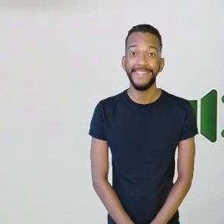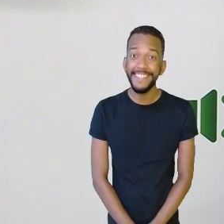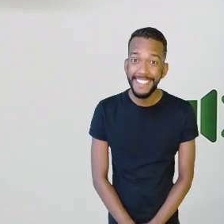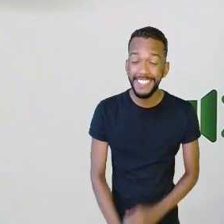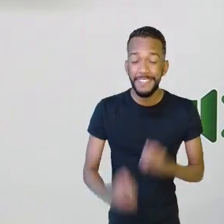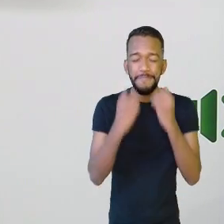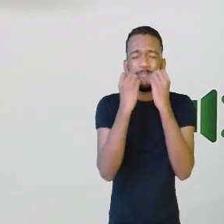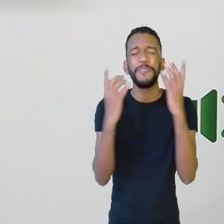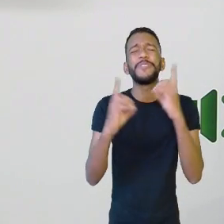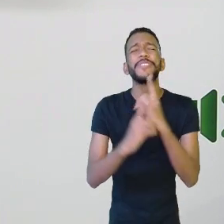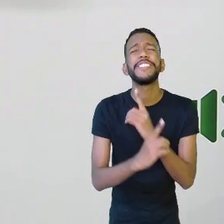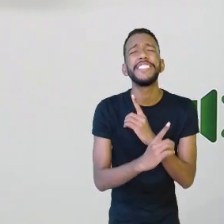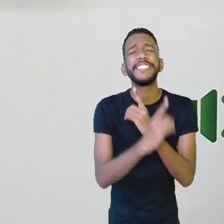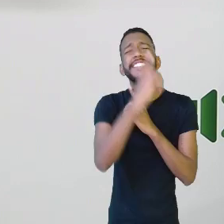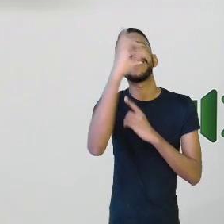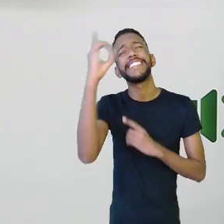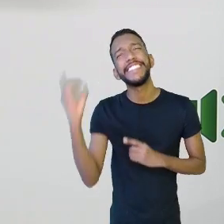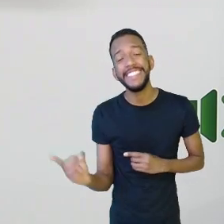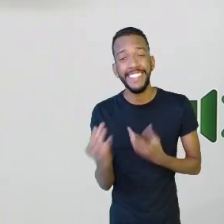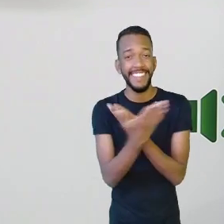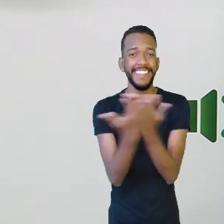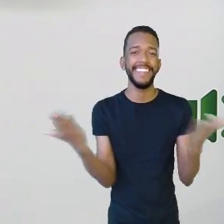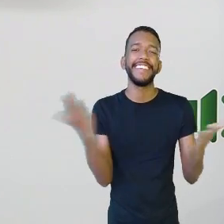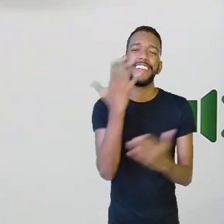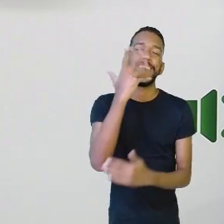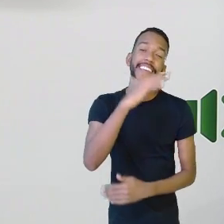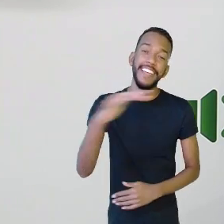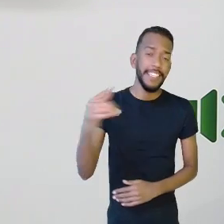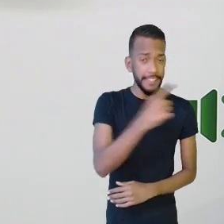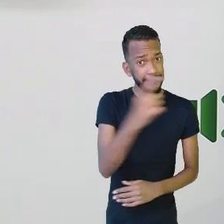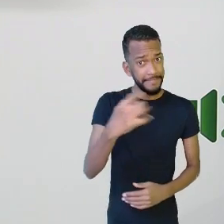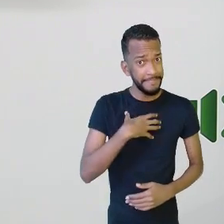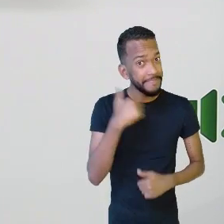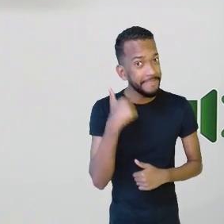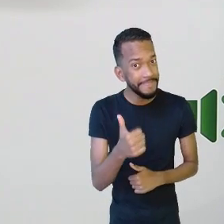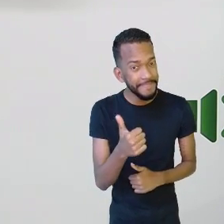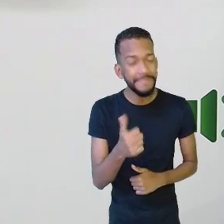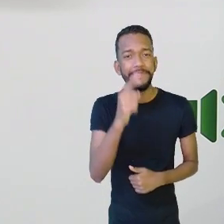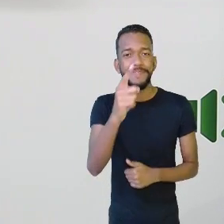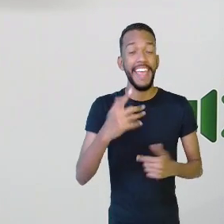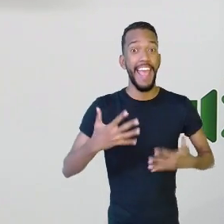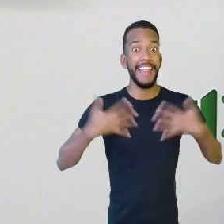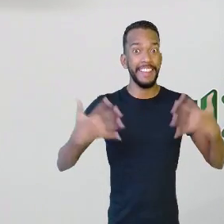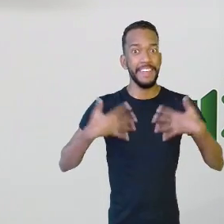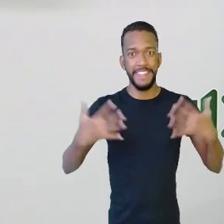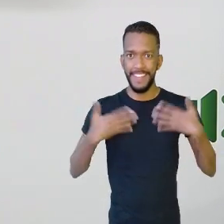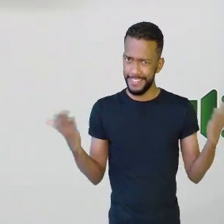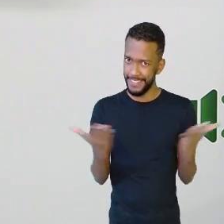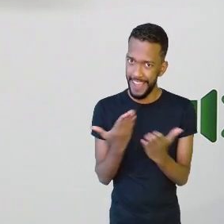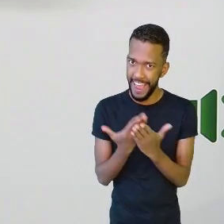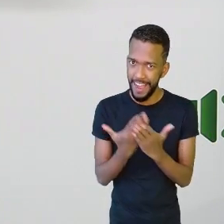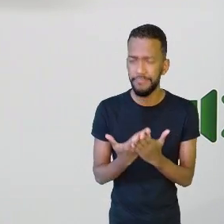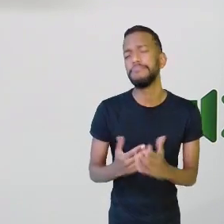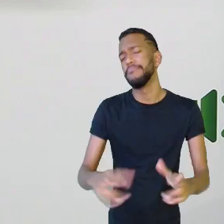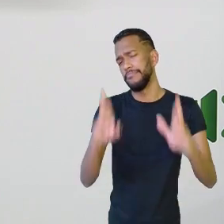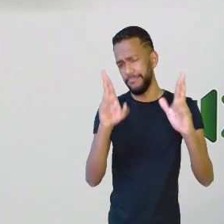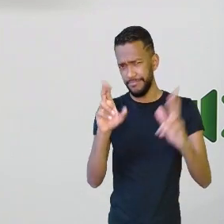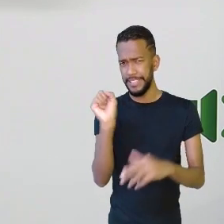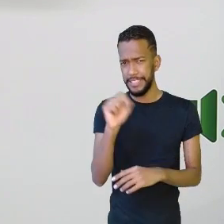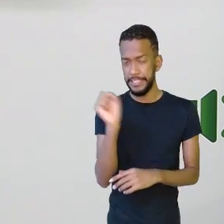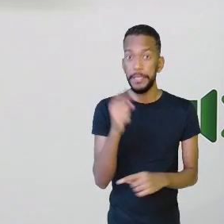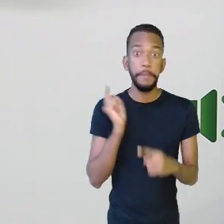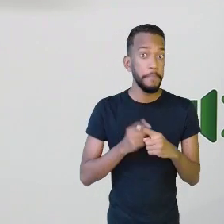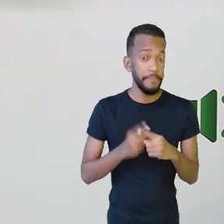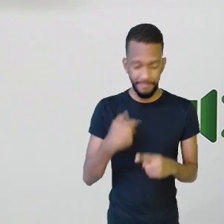Bom dia, crianças! Como é que vocês estão? Animados para a aula hoje? Eu espero que sim, viu? Porque eu